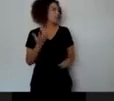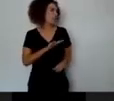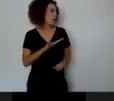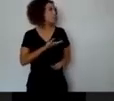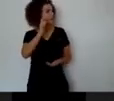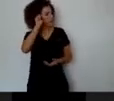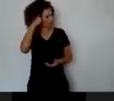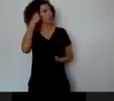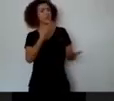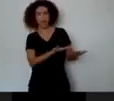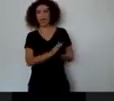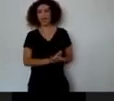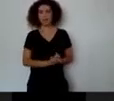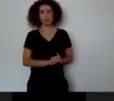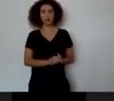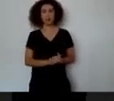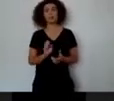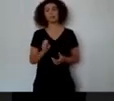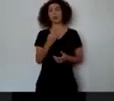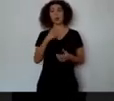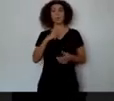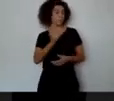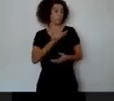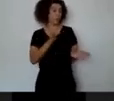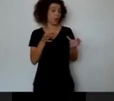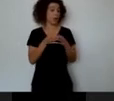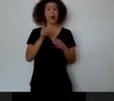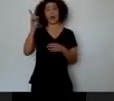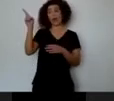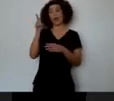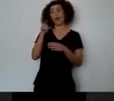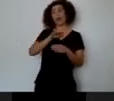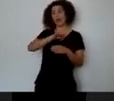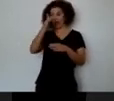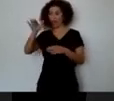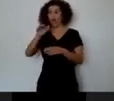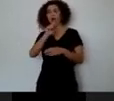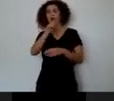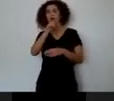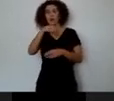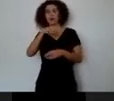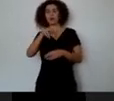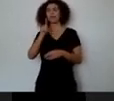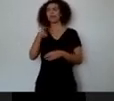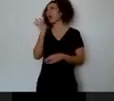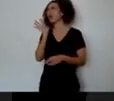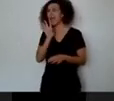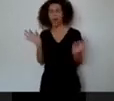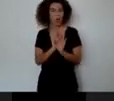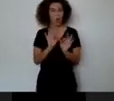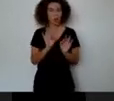grupo, amigas lá do aglomerado da Serra, são as meninas, são muito legais. Mas quando você vai ver de fato ali